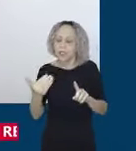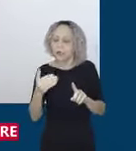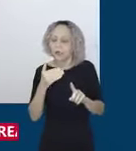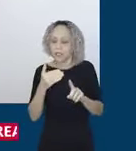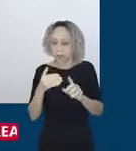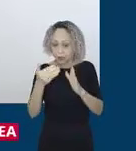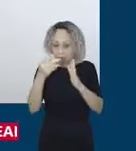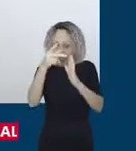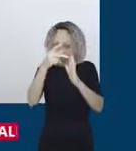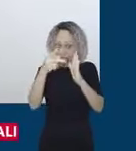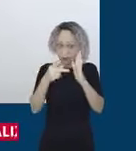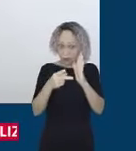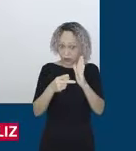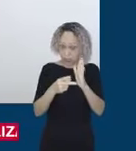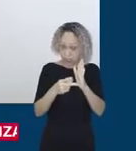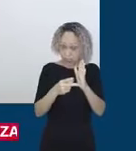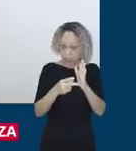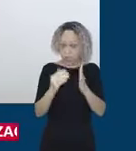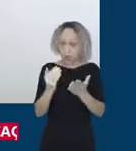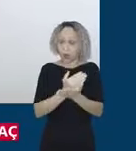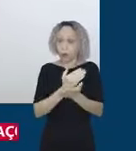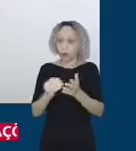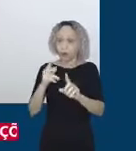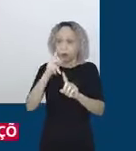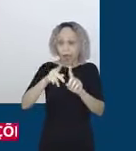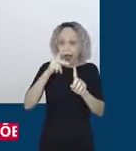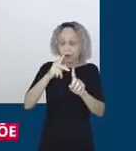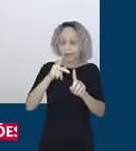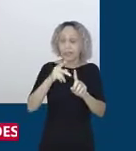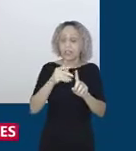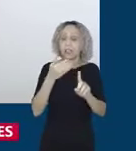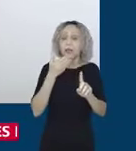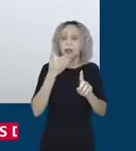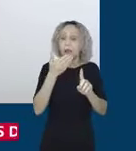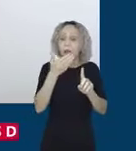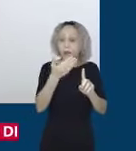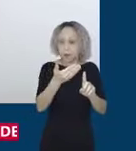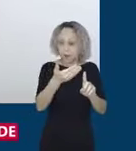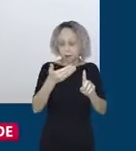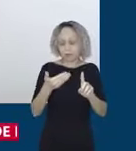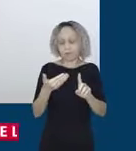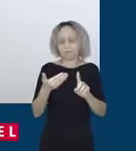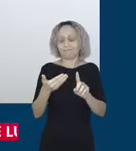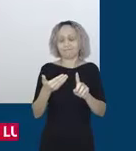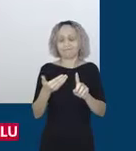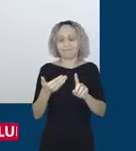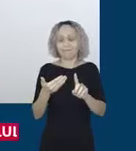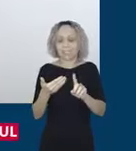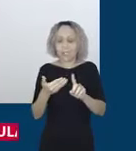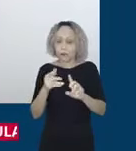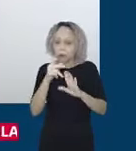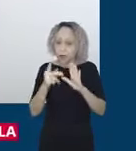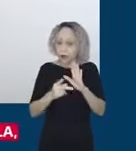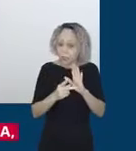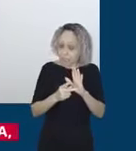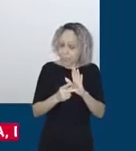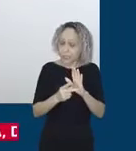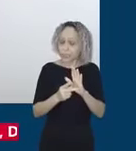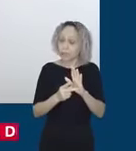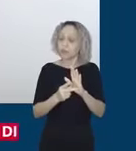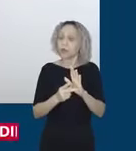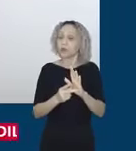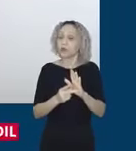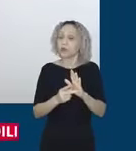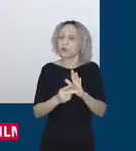racismo, e esse é um da abordagem policial, que a Reginete Bispo me parece que vai conseguir relatar